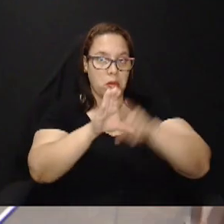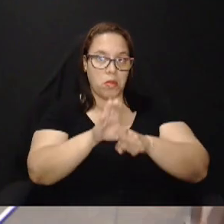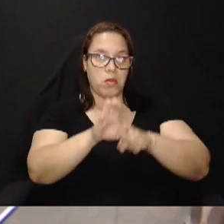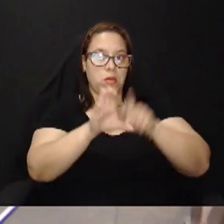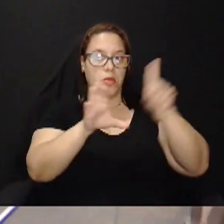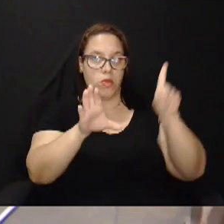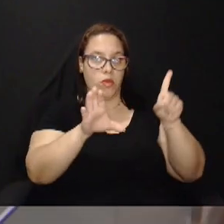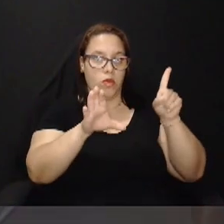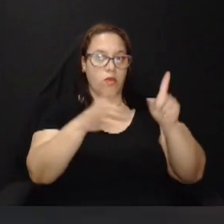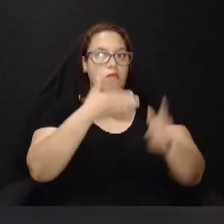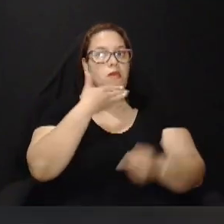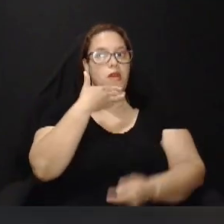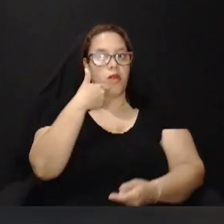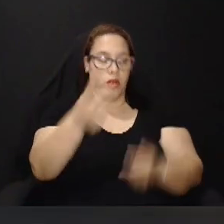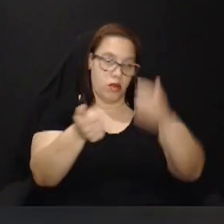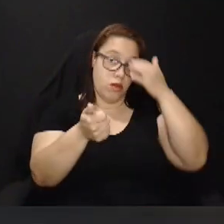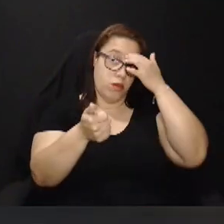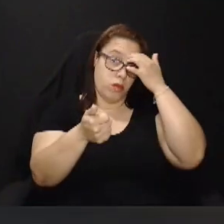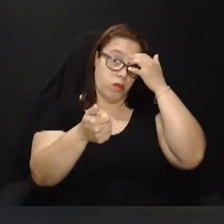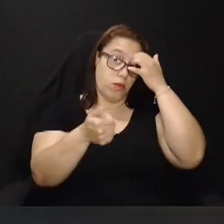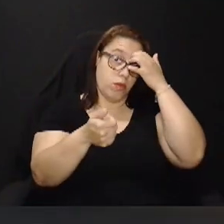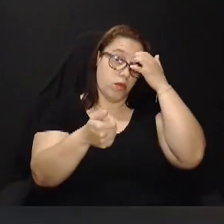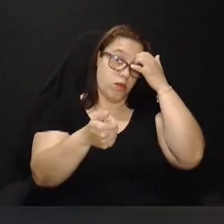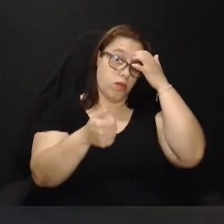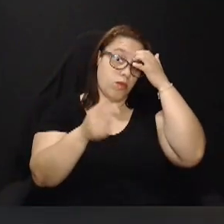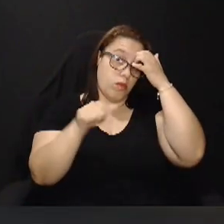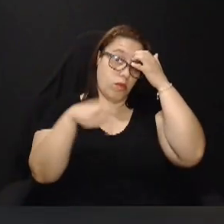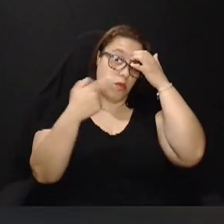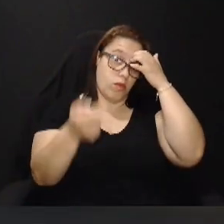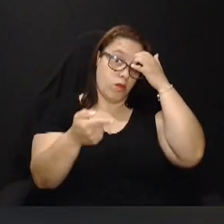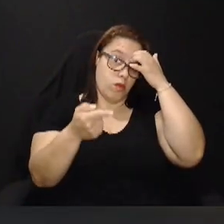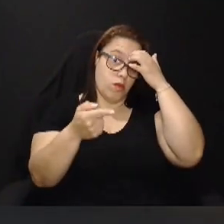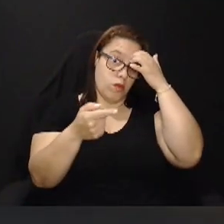melhorada. Então, eu, além de ser um ferrenho, né,